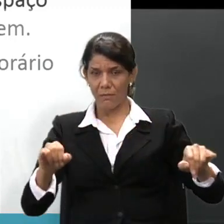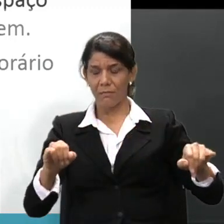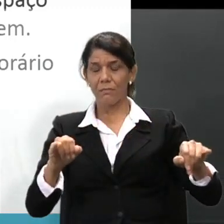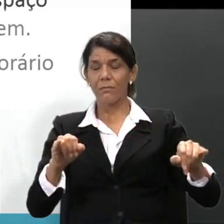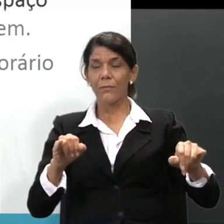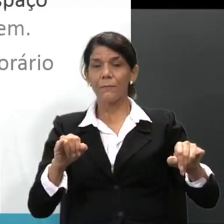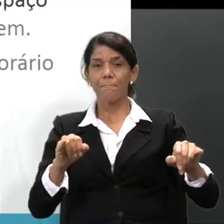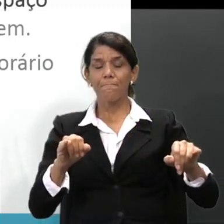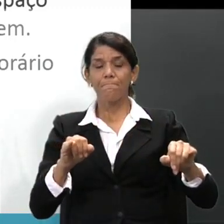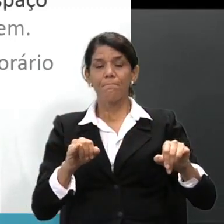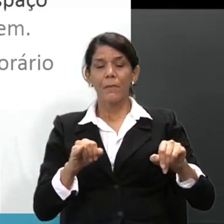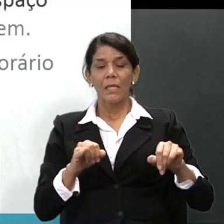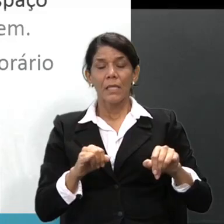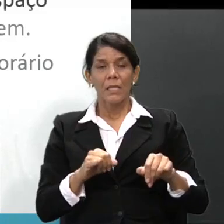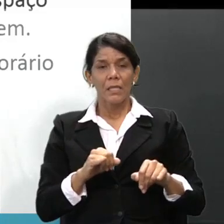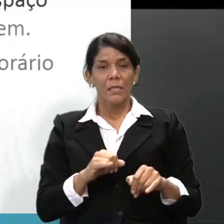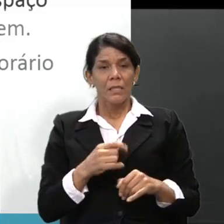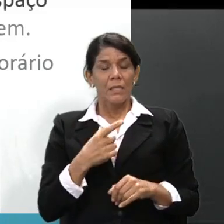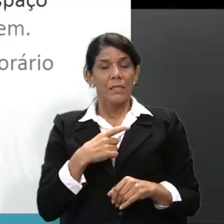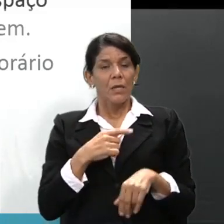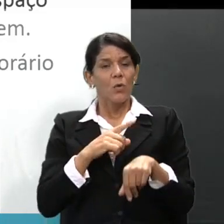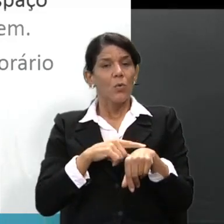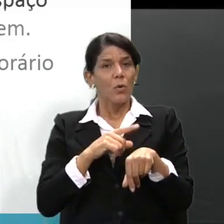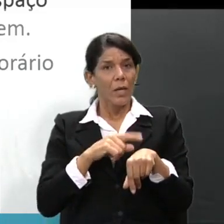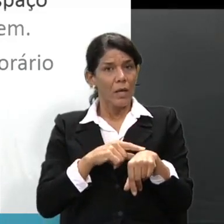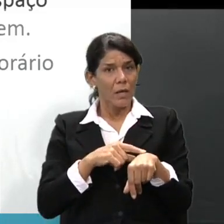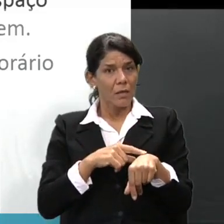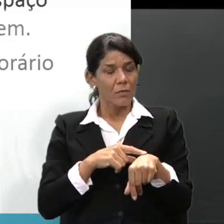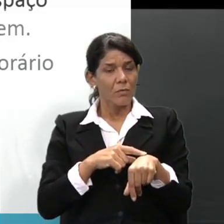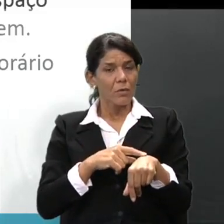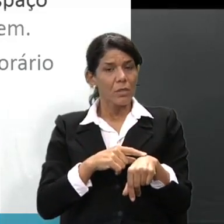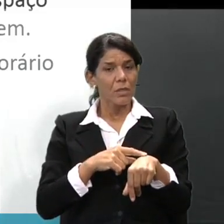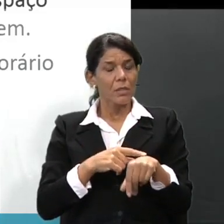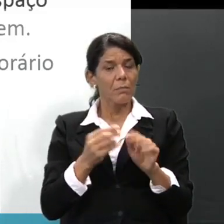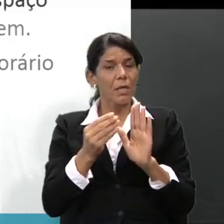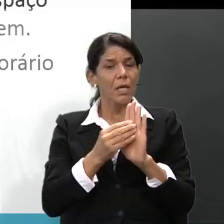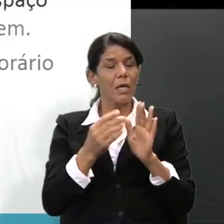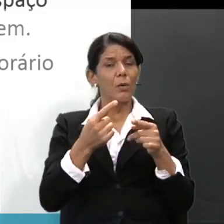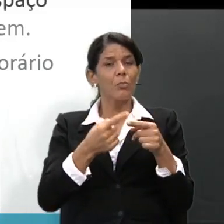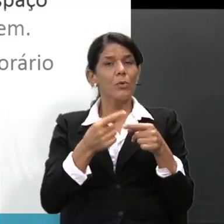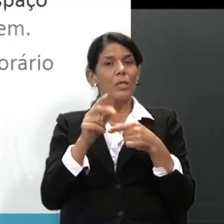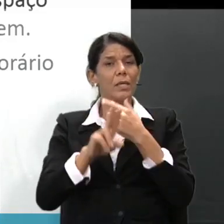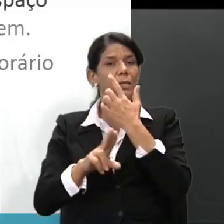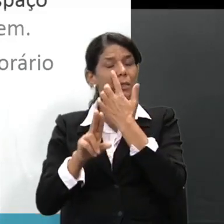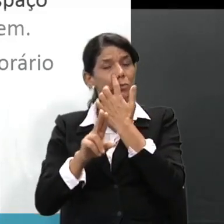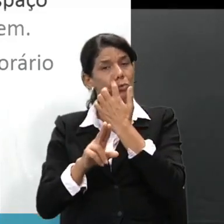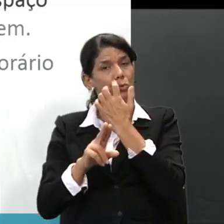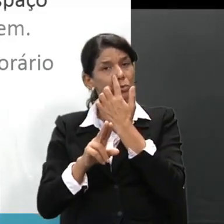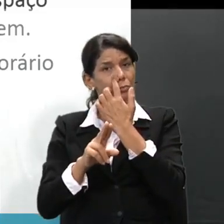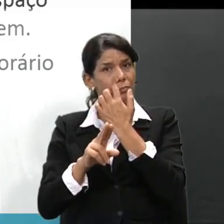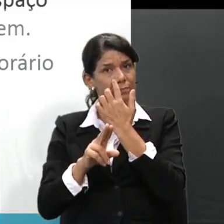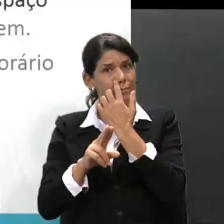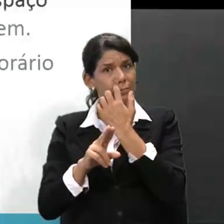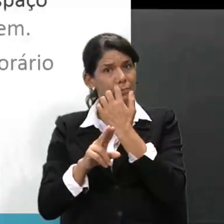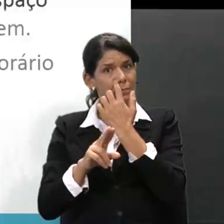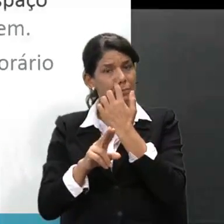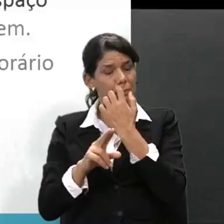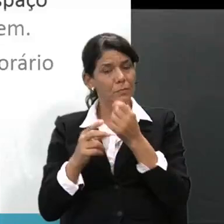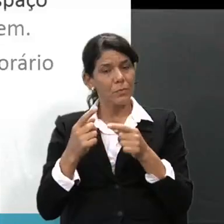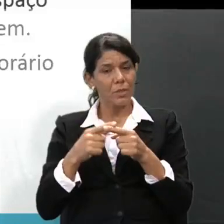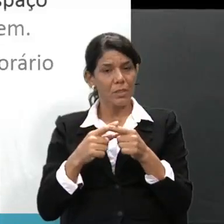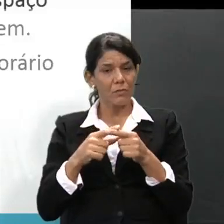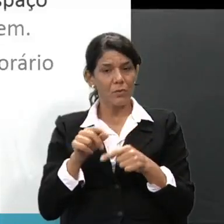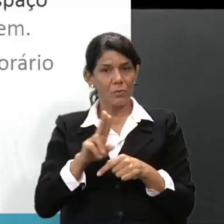médico, circular o horário e anotar o motivo no espaço reservado para as anotações, o motivo pelo qual